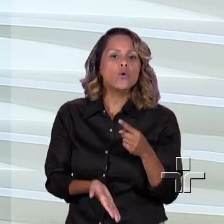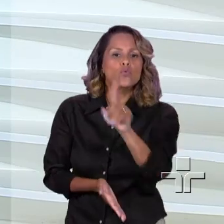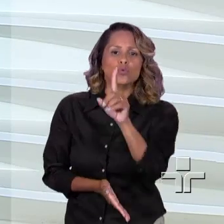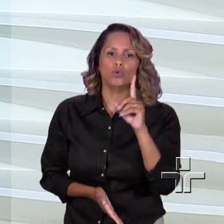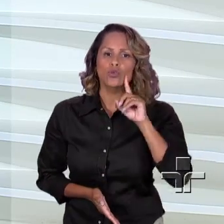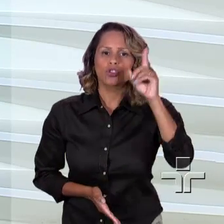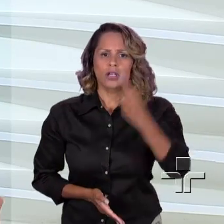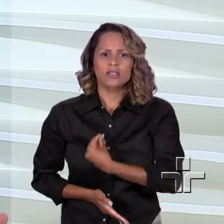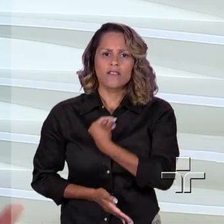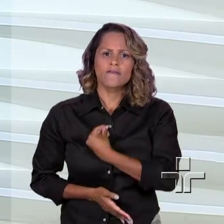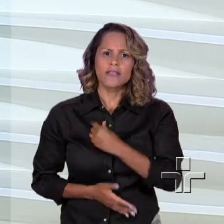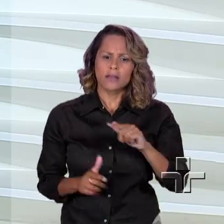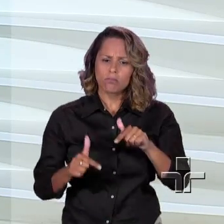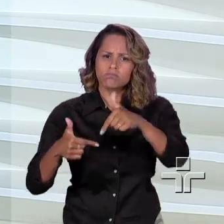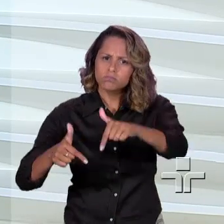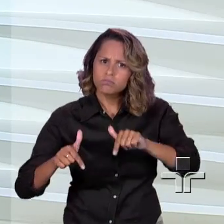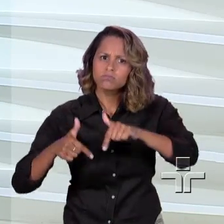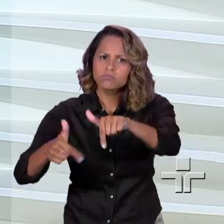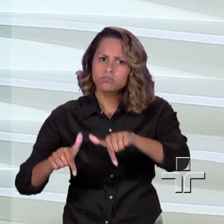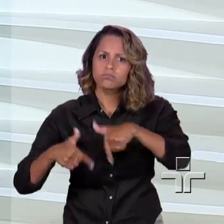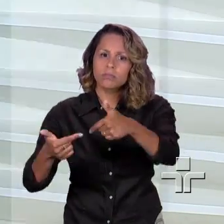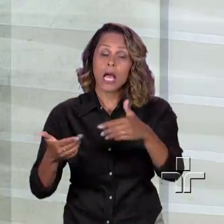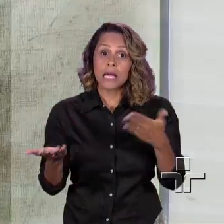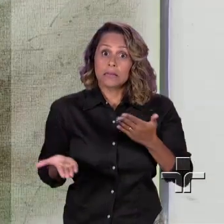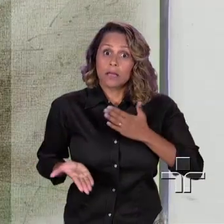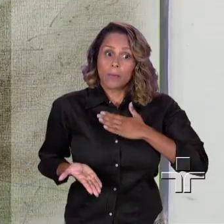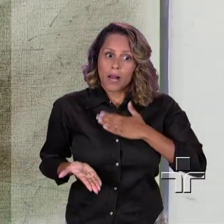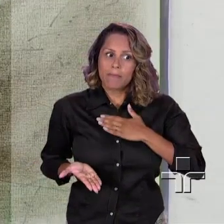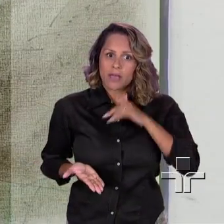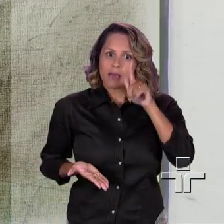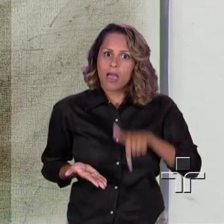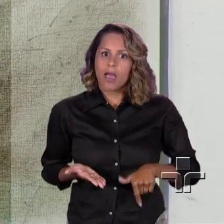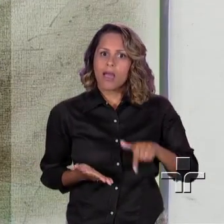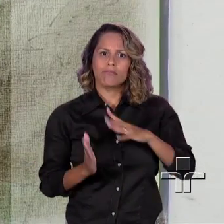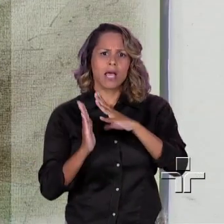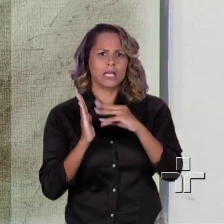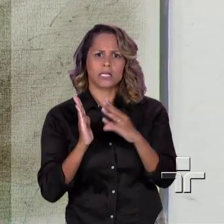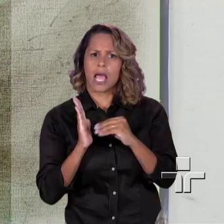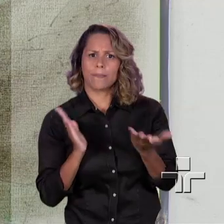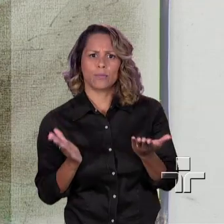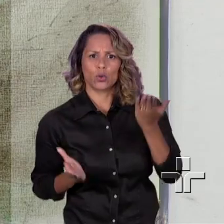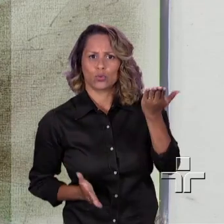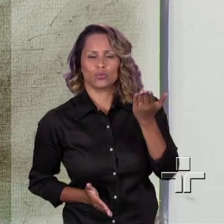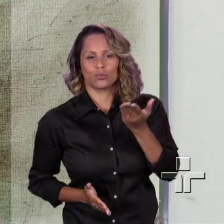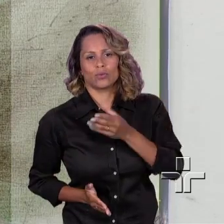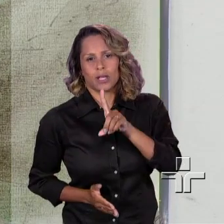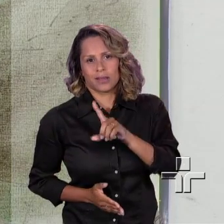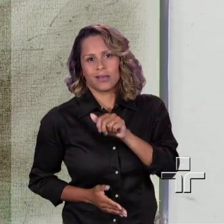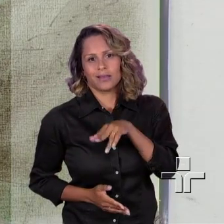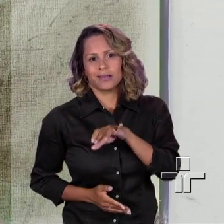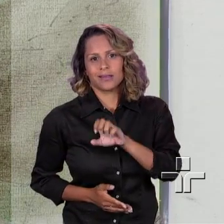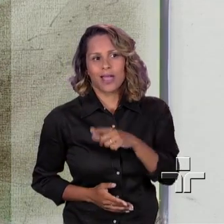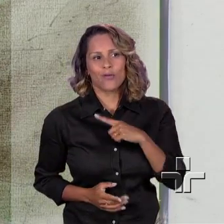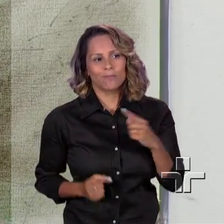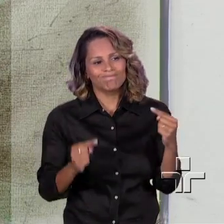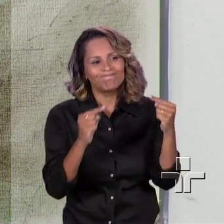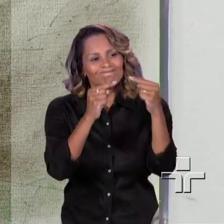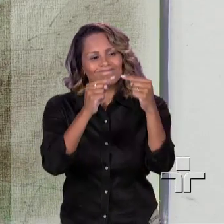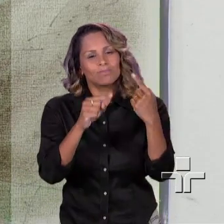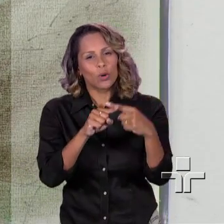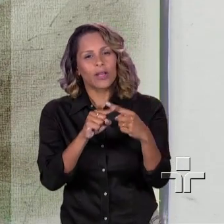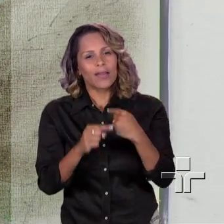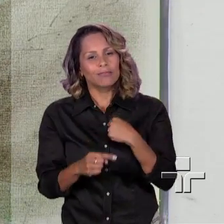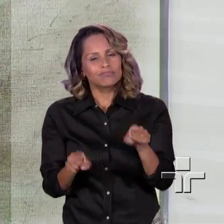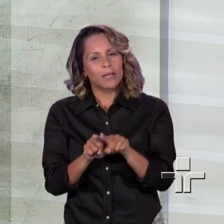lutando. Então, para mim, é um grande exemplo. Eu identifico muito com ele também, porque também eu tenho essa necessidade de seguir